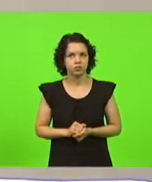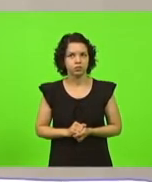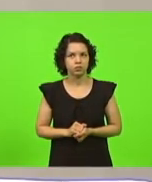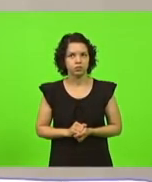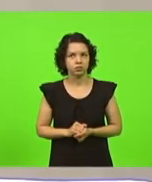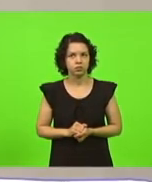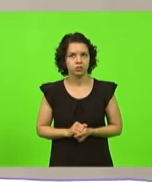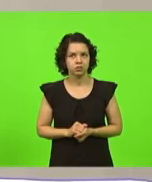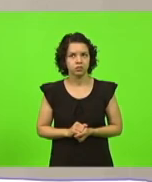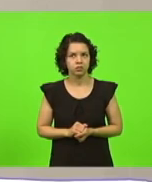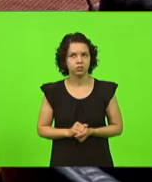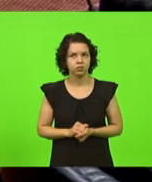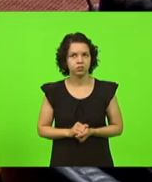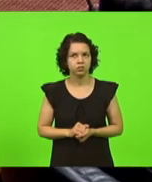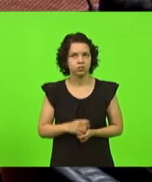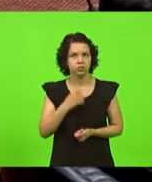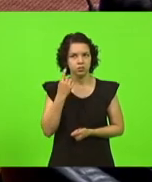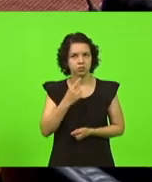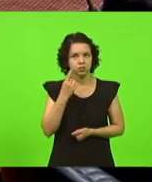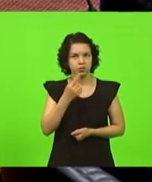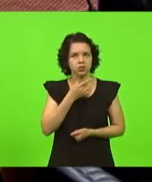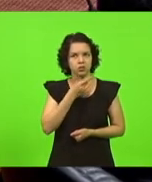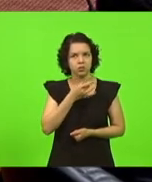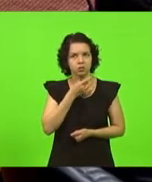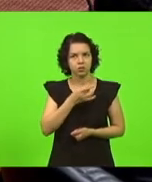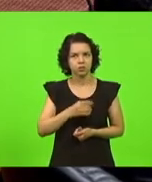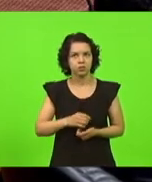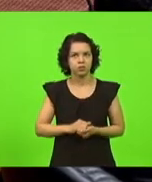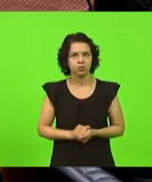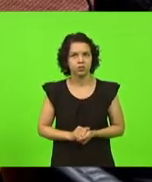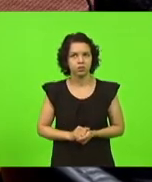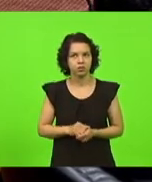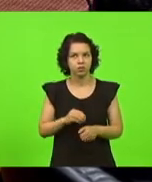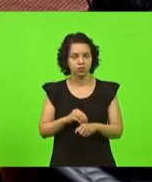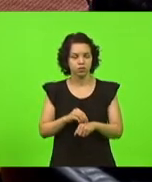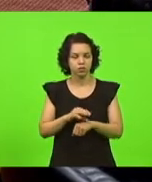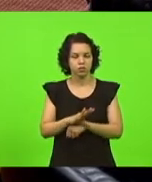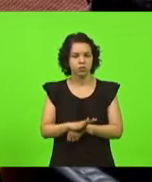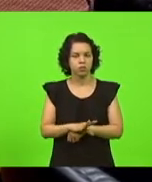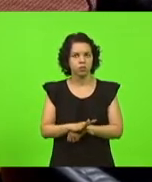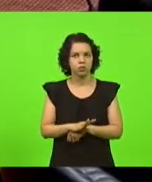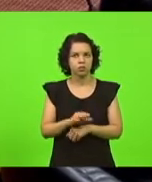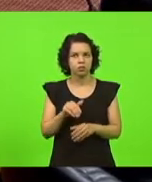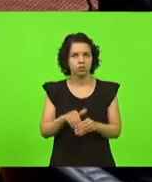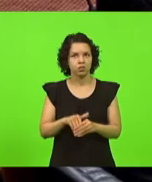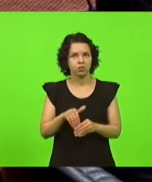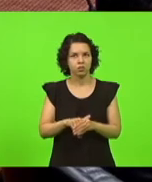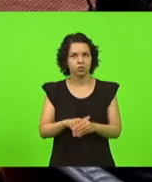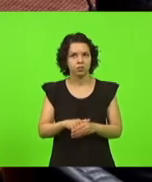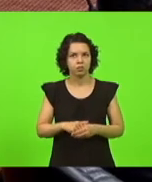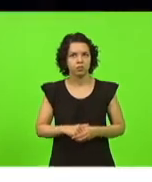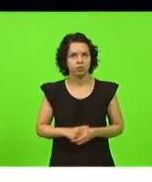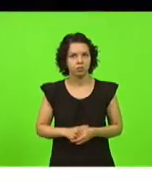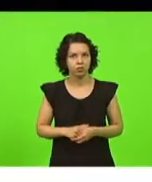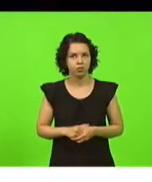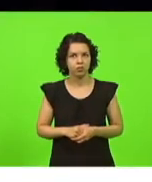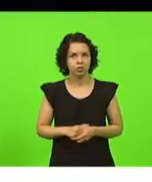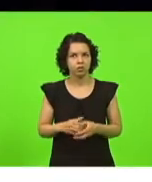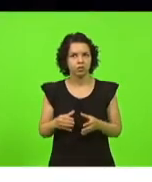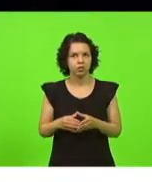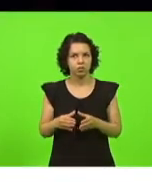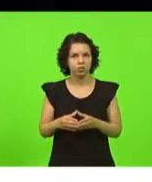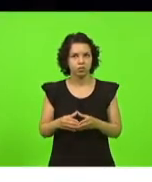Para discutir a matéria, com a palavra o deputado Valdir Cobalcini. Apenas para encaminhamento, presidente. Bancada do MDB vota